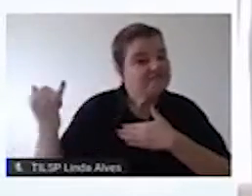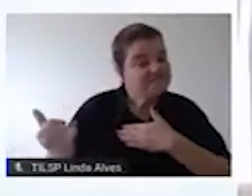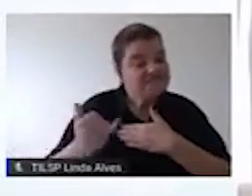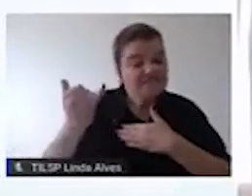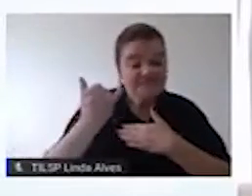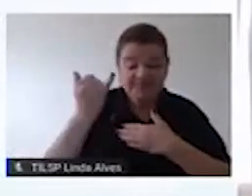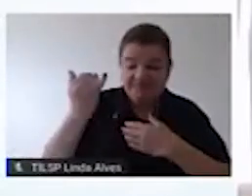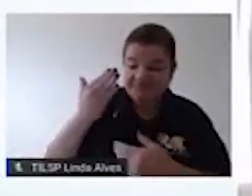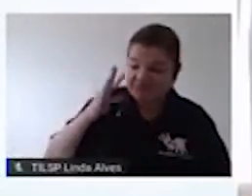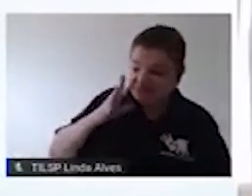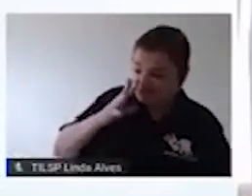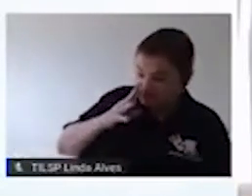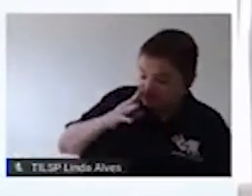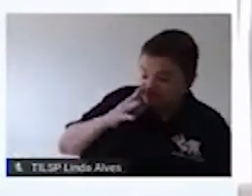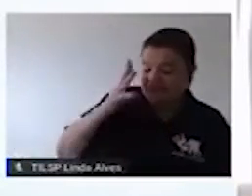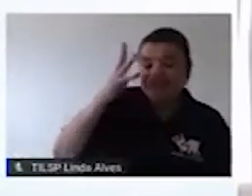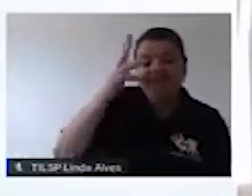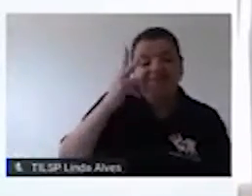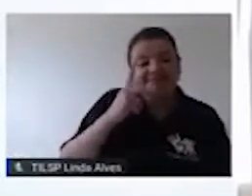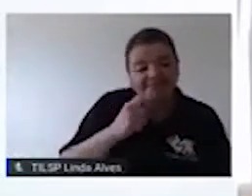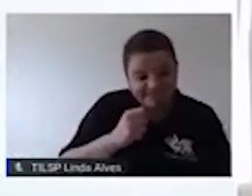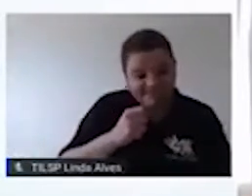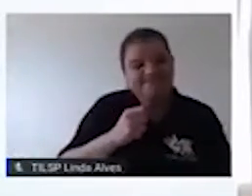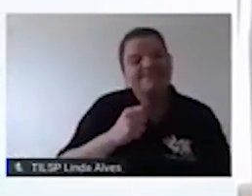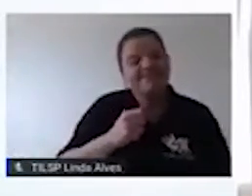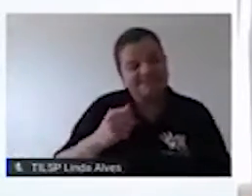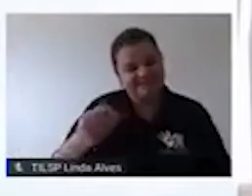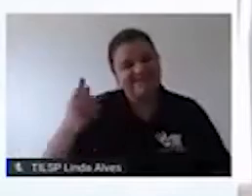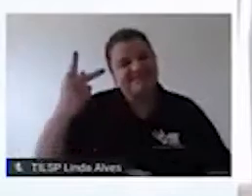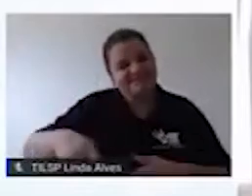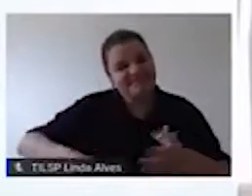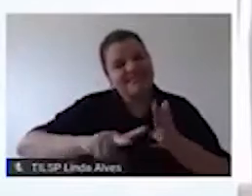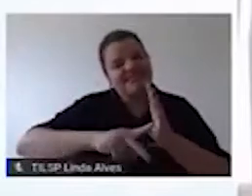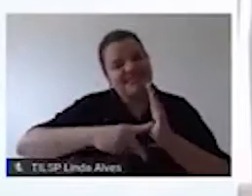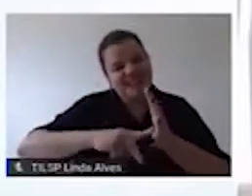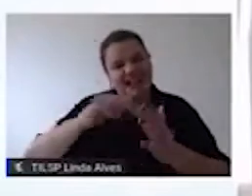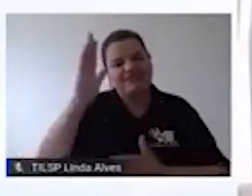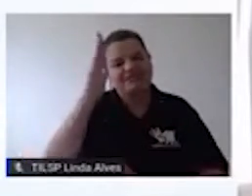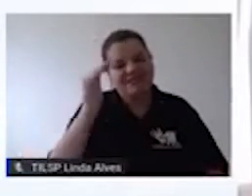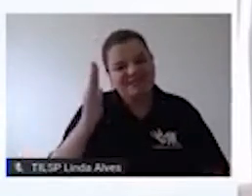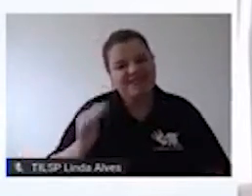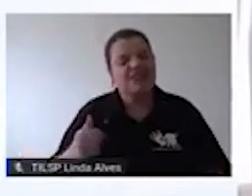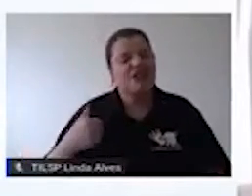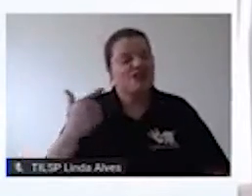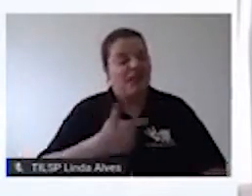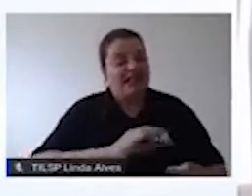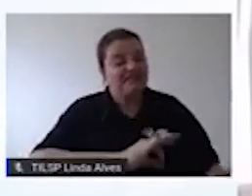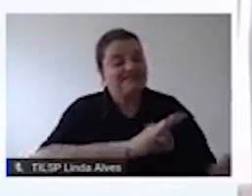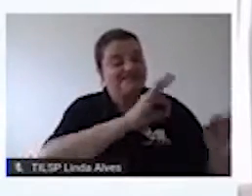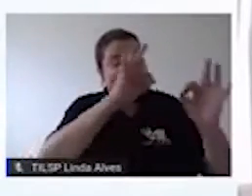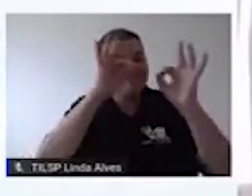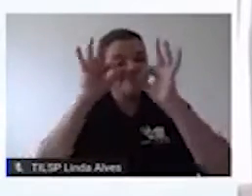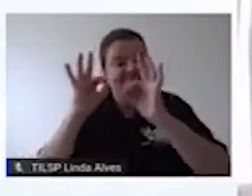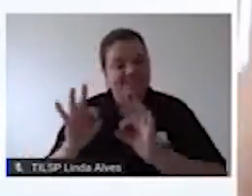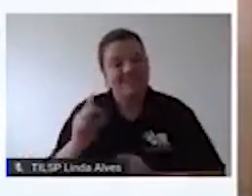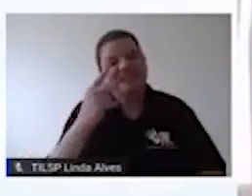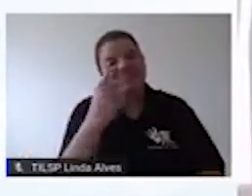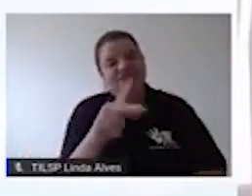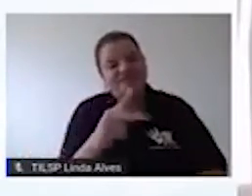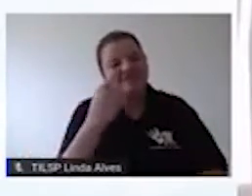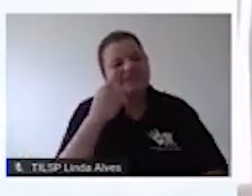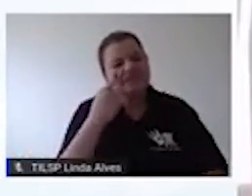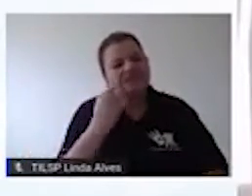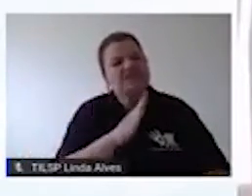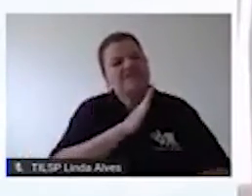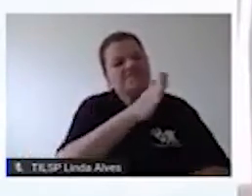relevantes das mulheres no sindical aqui brasileiro, sabe? A gente acompanha muito em todos os espaços que